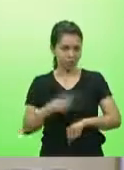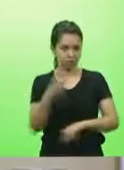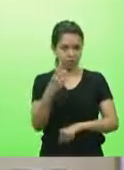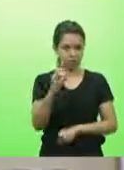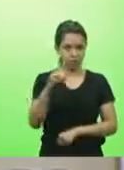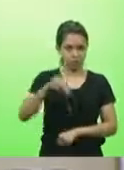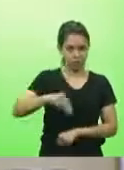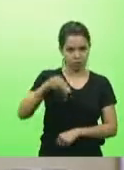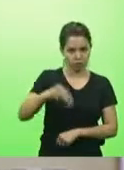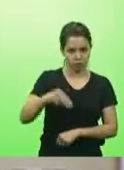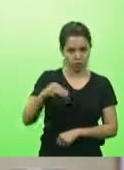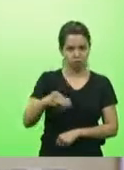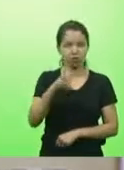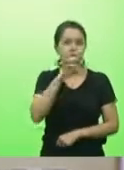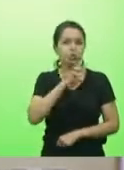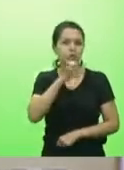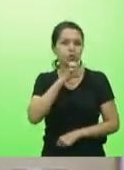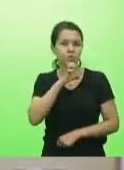Estevam.